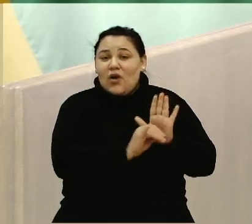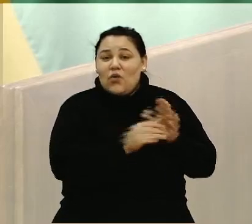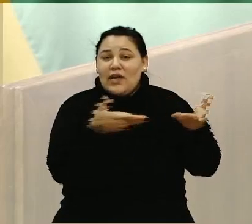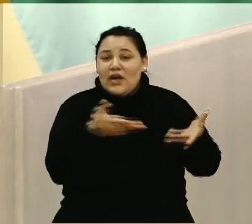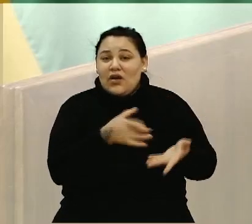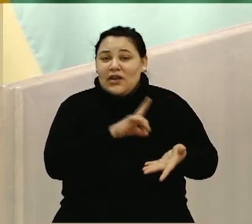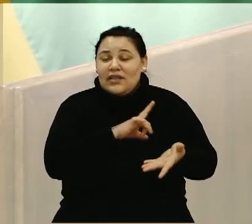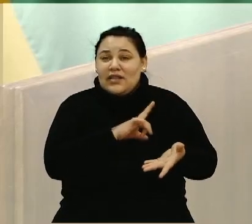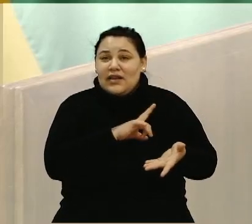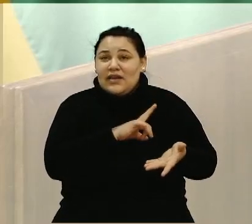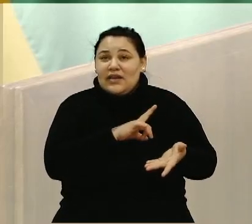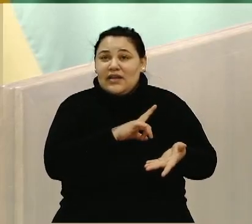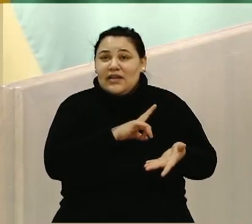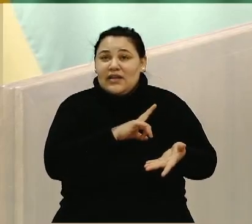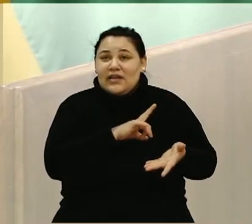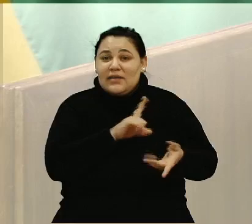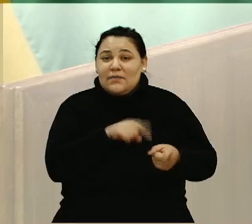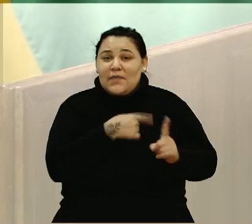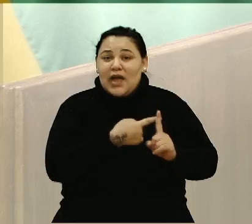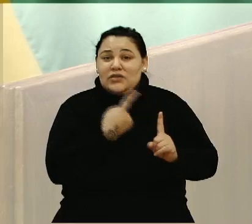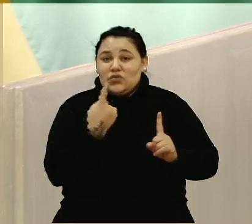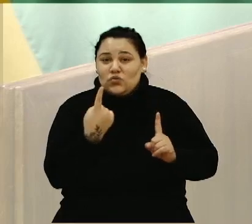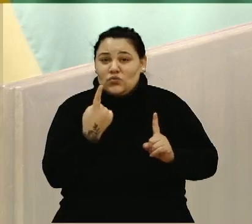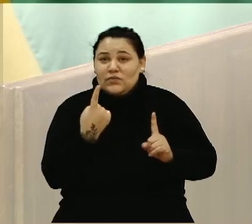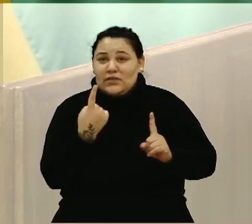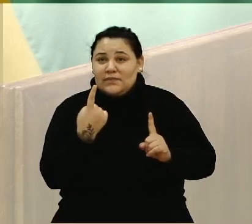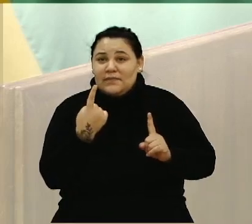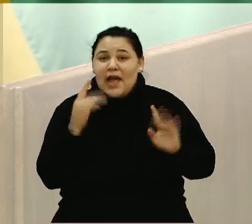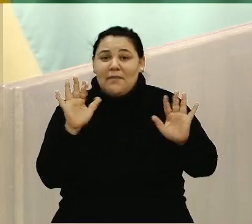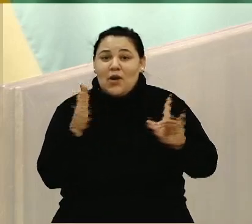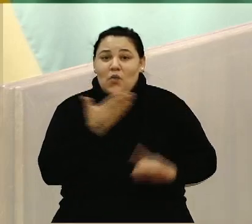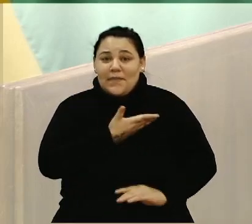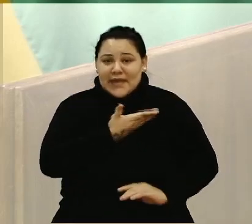mais uma compartilhada, que é a Mão Amiga.